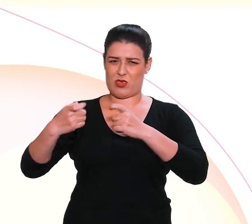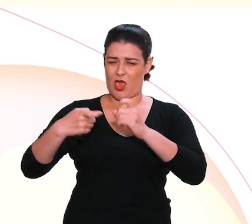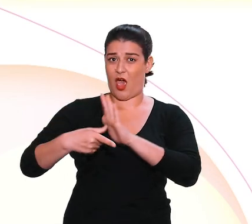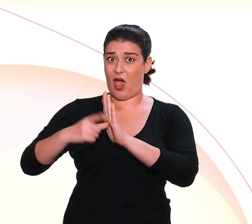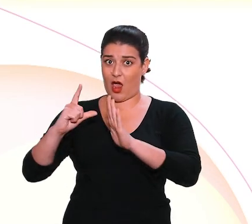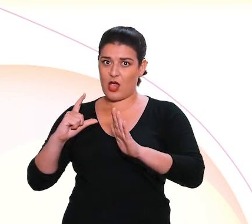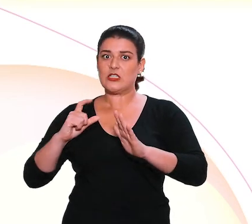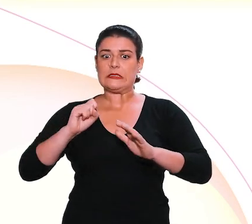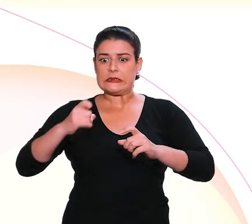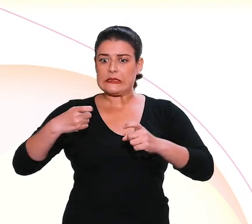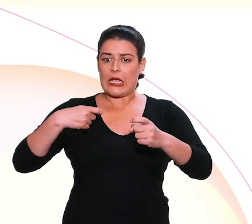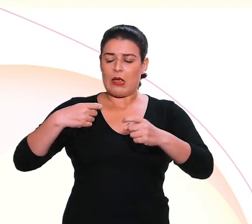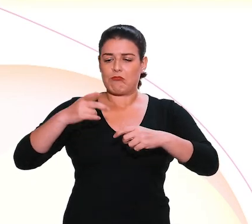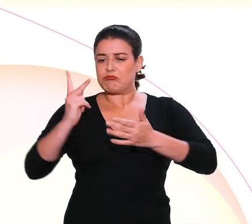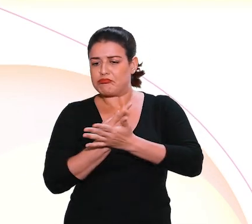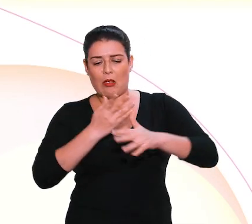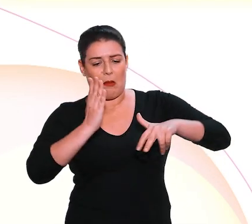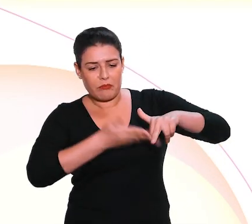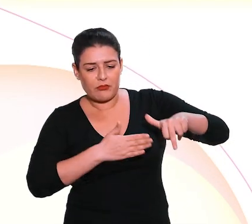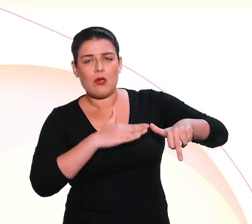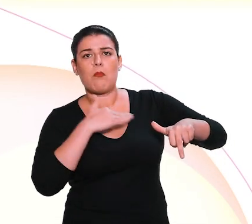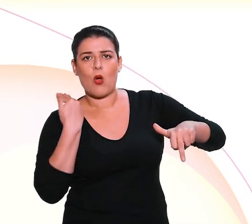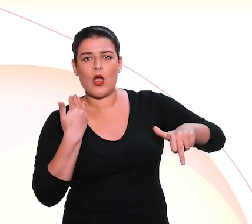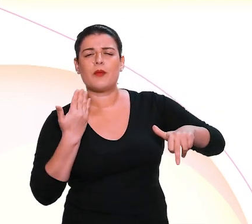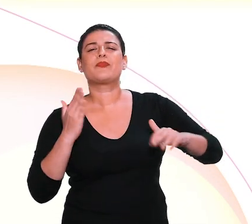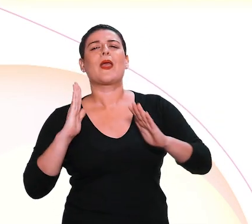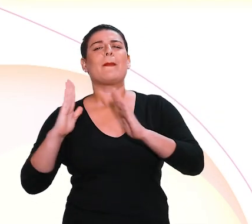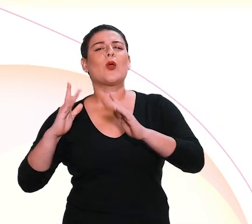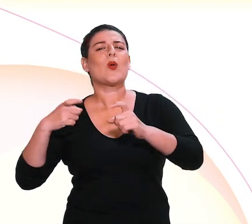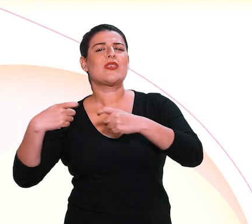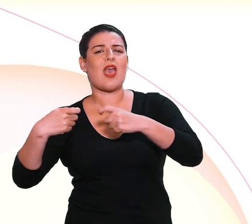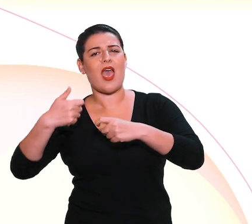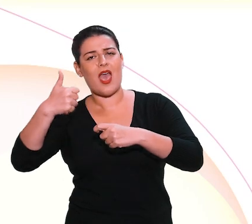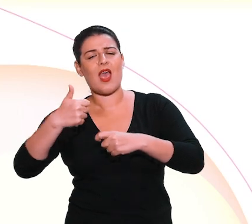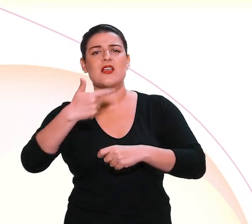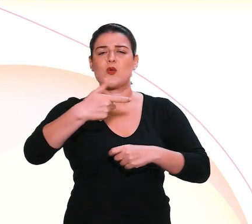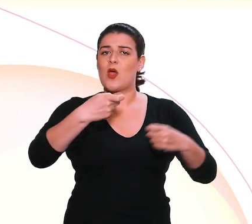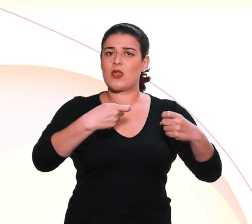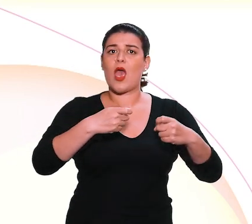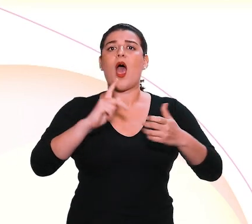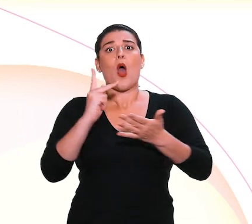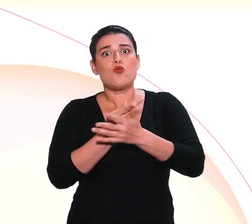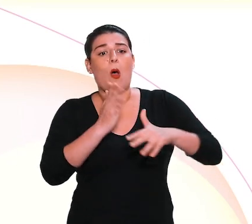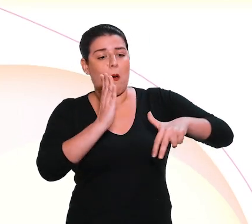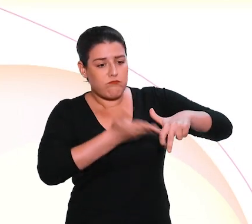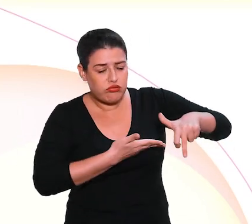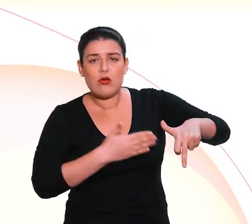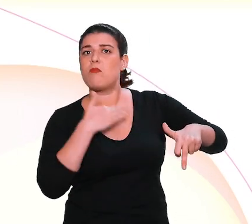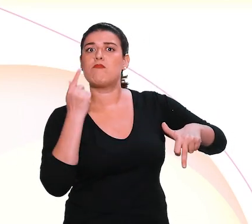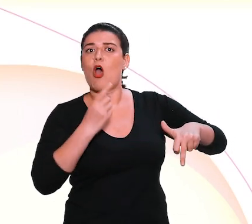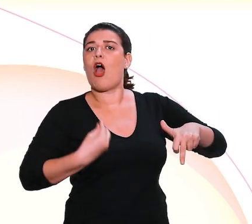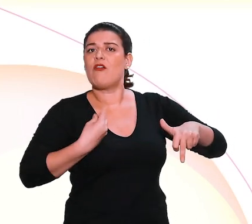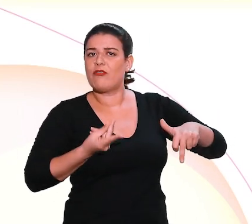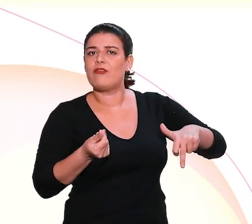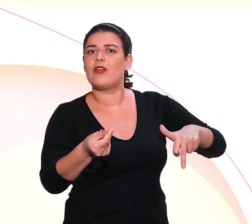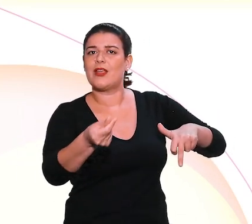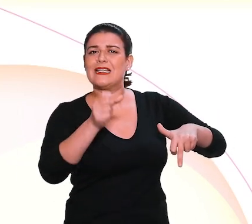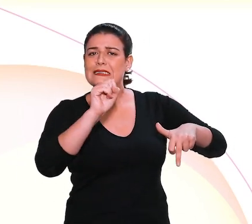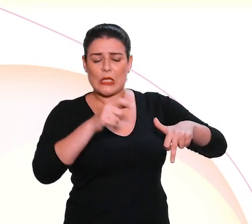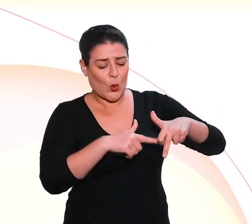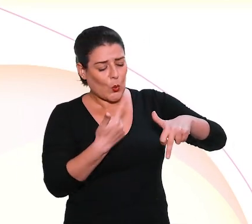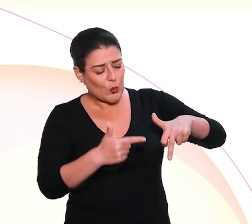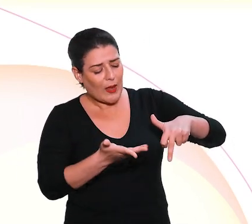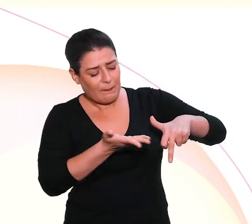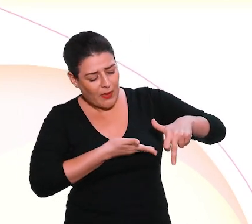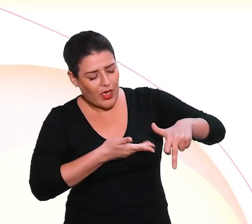guerras mundiais, as pessoas iam às guerras, eram mutiladas e não morriam. E o que eu faço com aquela pessoa que não tem uma perna, aquela pessoa que